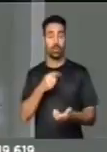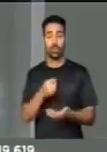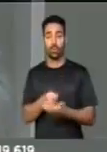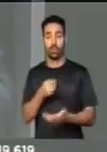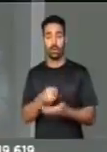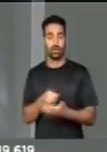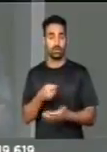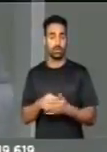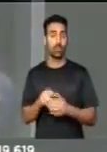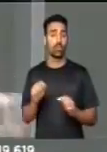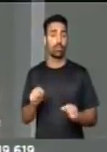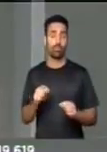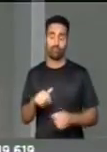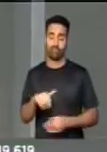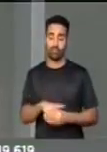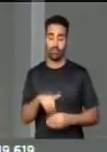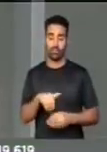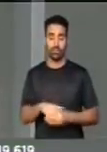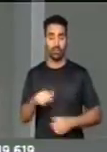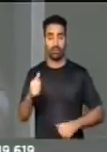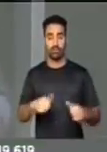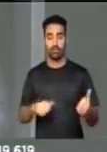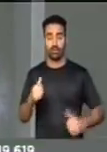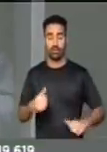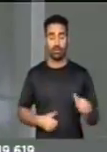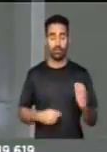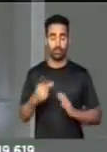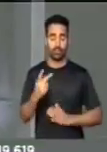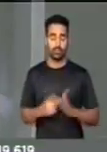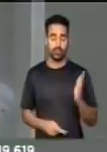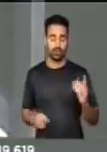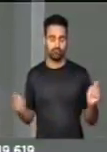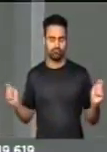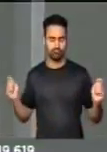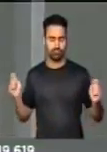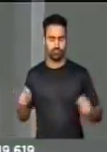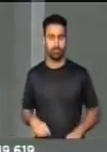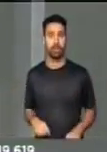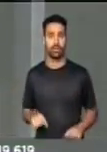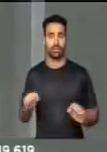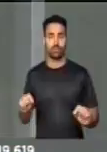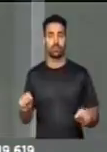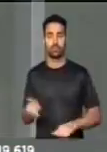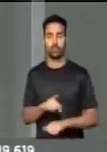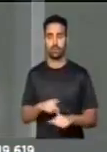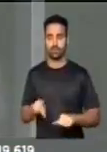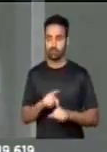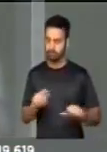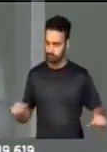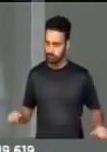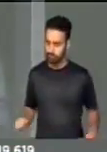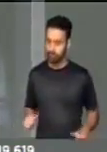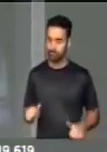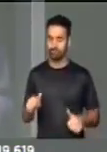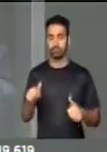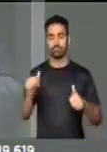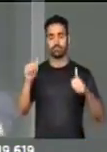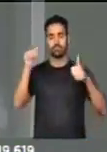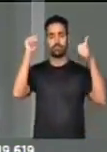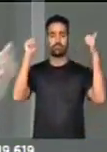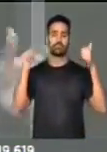dever de votar e apreciar as matérias que são capazes de tirar o país do atoleiro, do abismo,